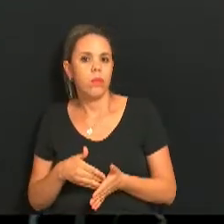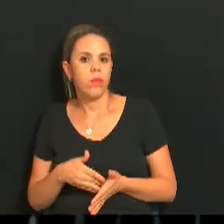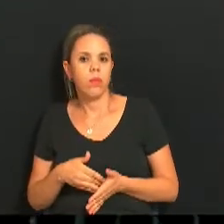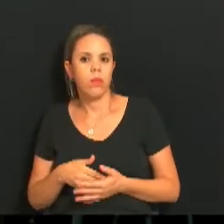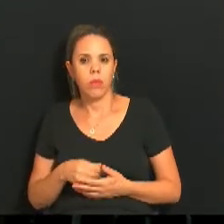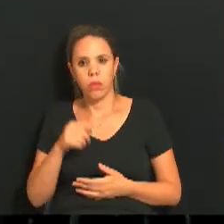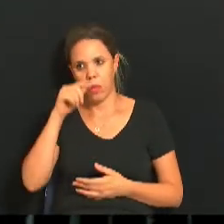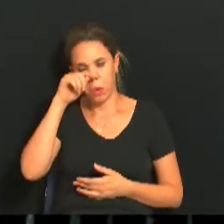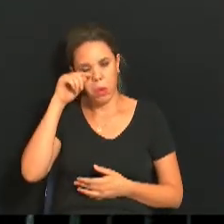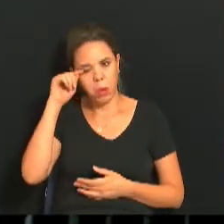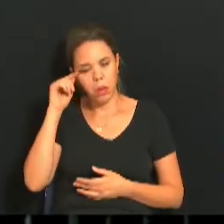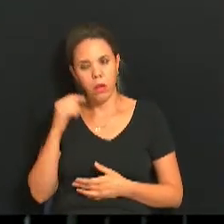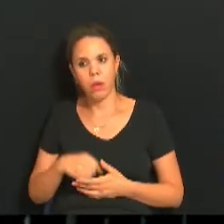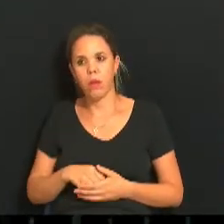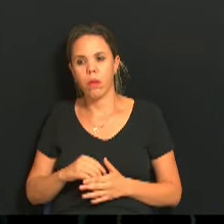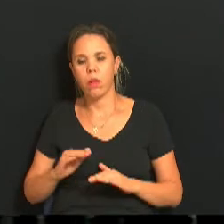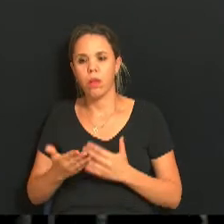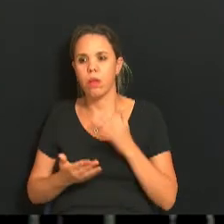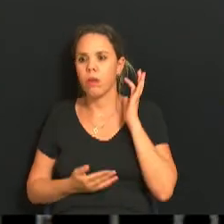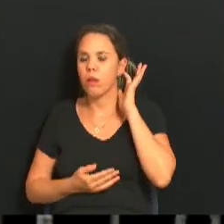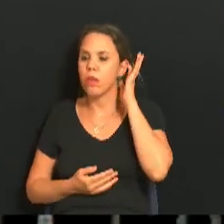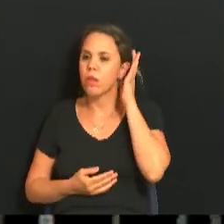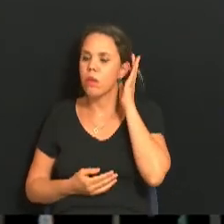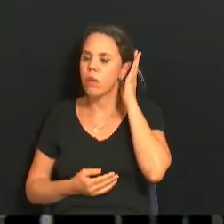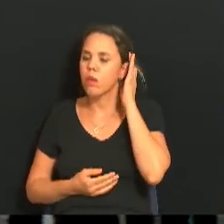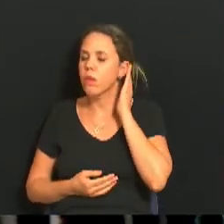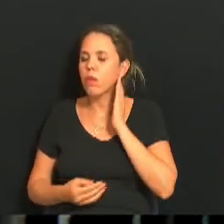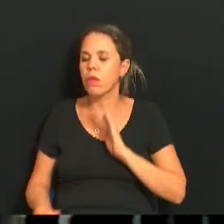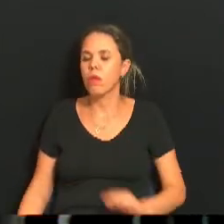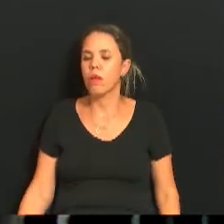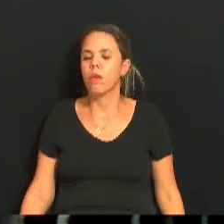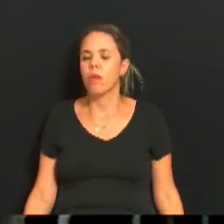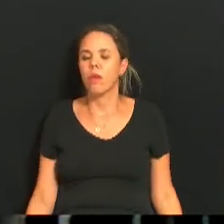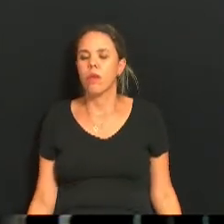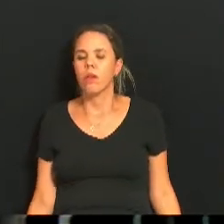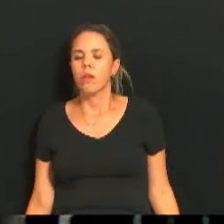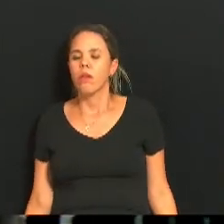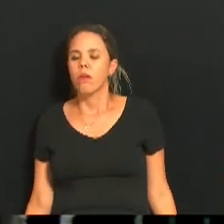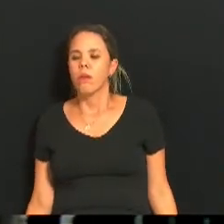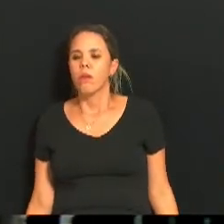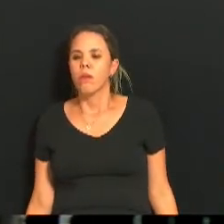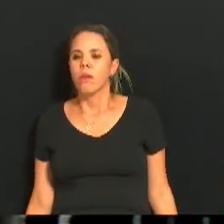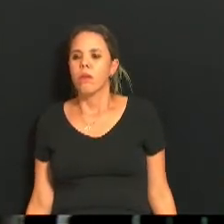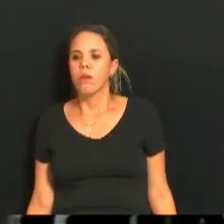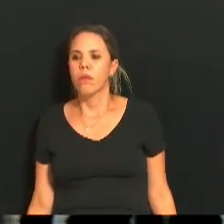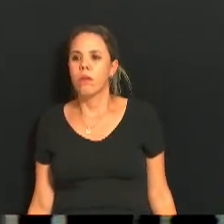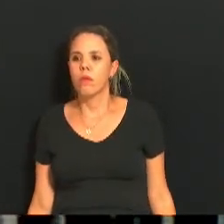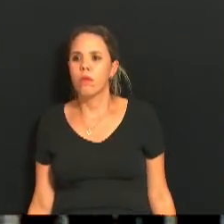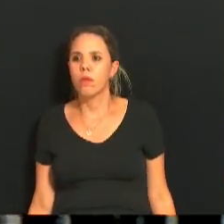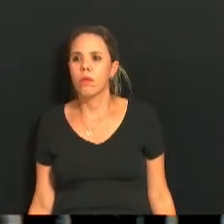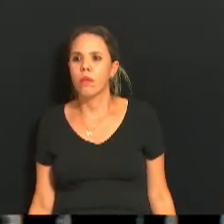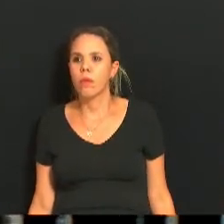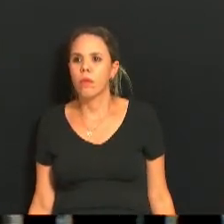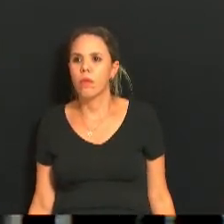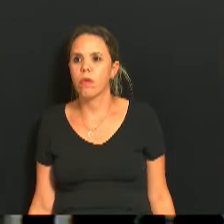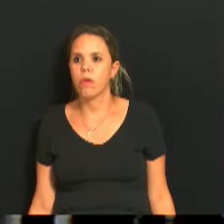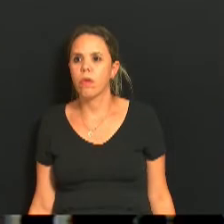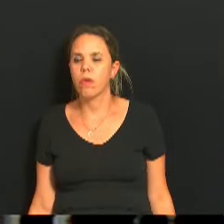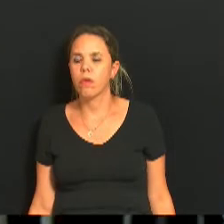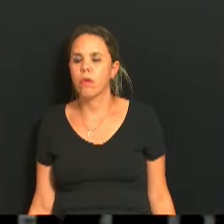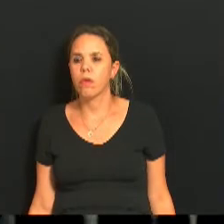assar que essa Gleba aqui se fosse vendida Tá bom vou só o partilhante janela